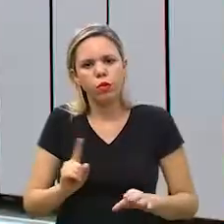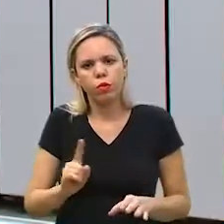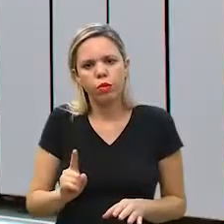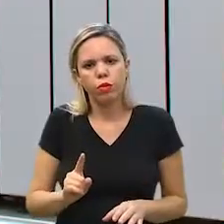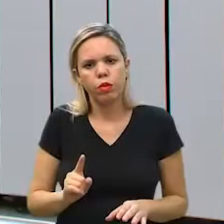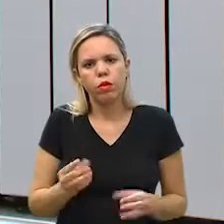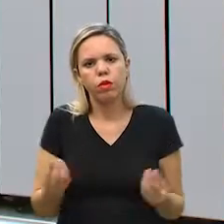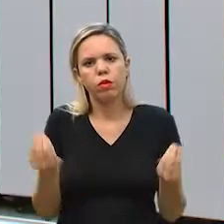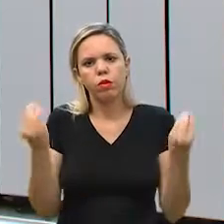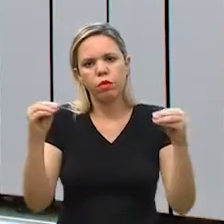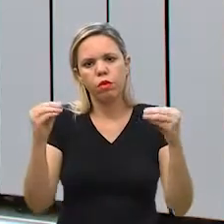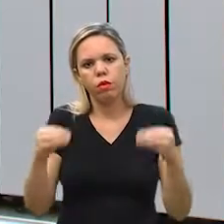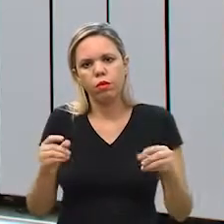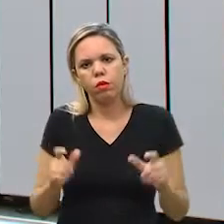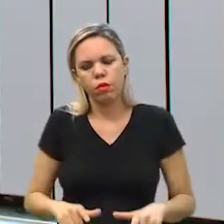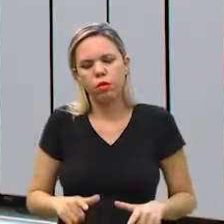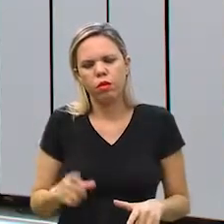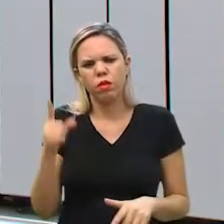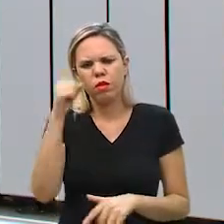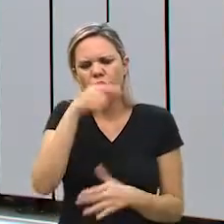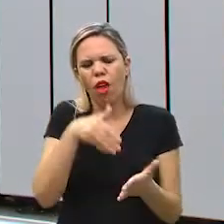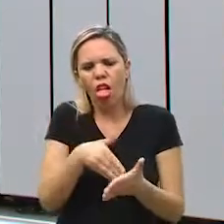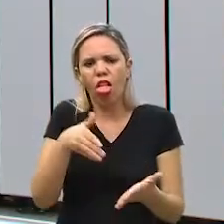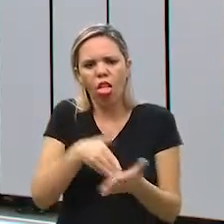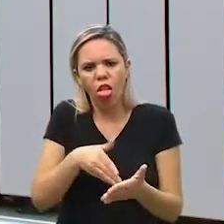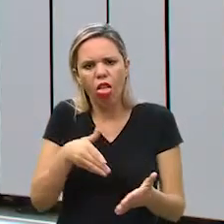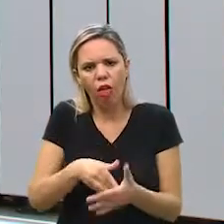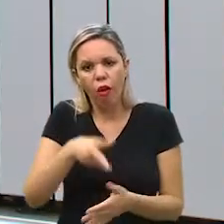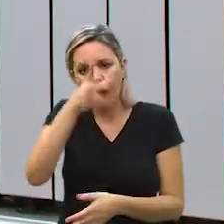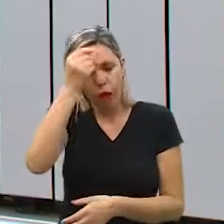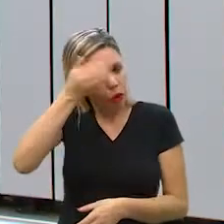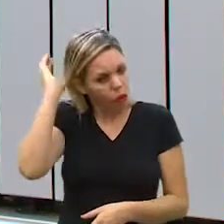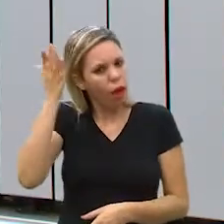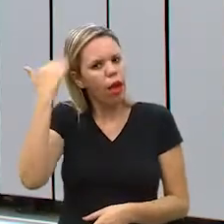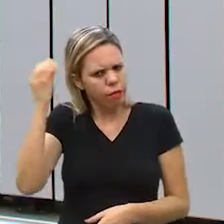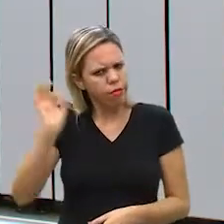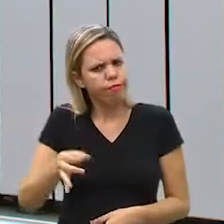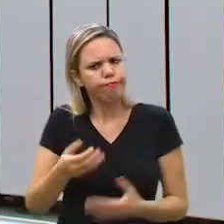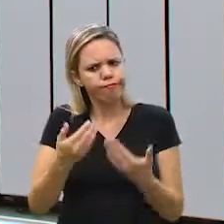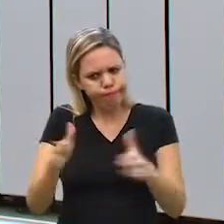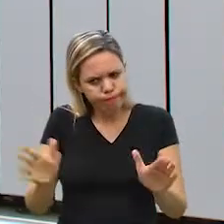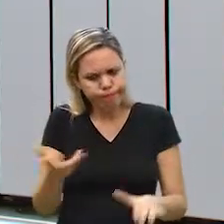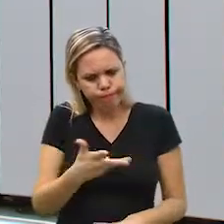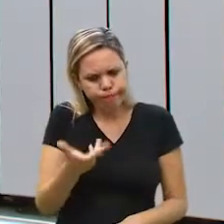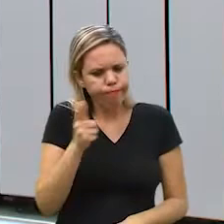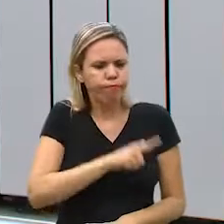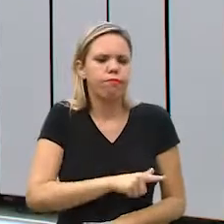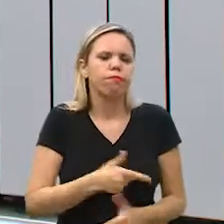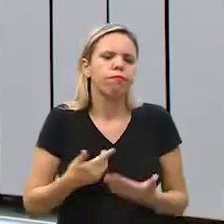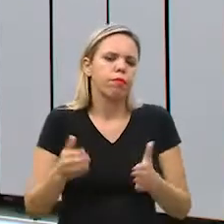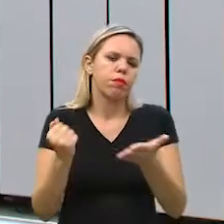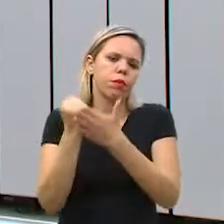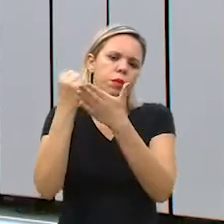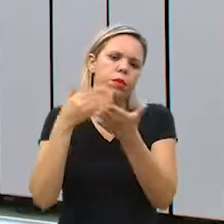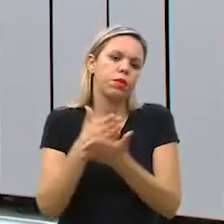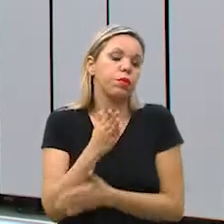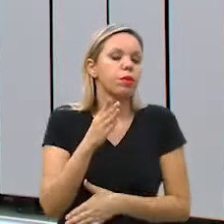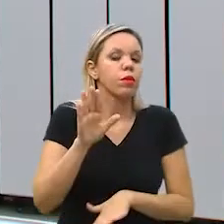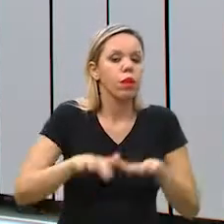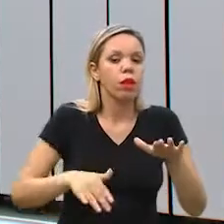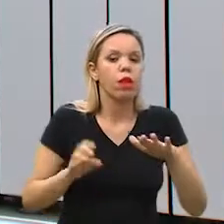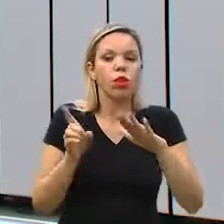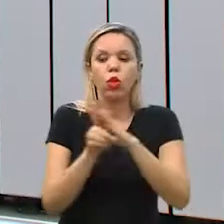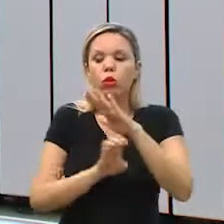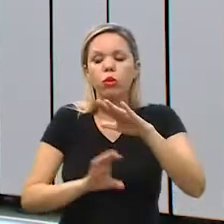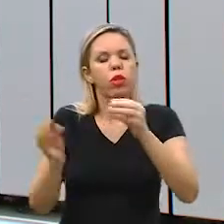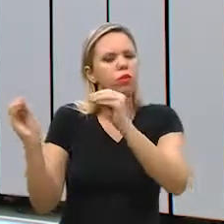de instalação. É muito complicado. E o Dário, tenho certeza que ele vai desburocratizar isso. O empresário muitas vezes não vem para